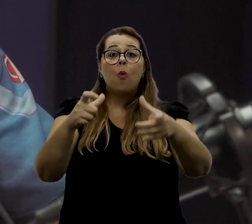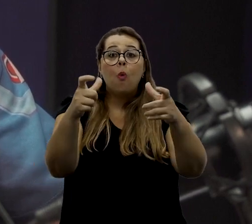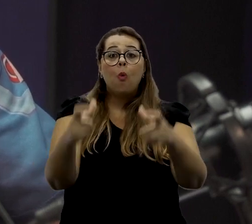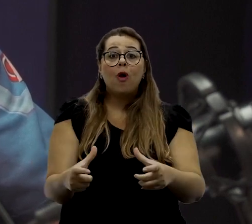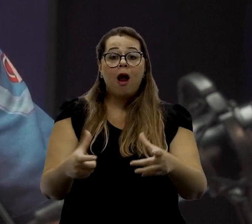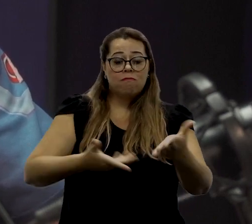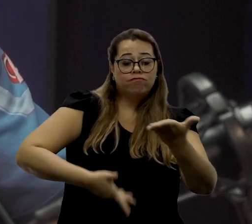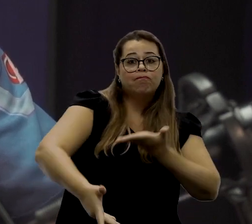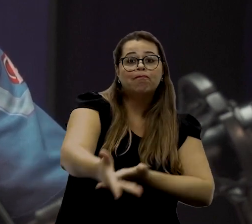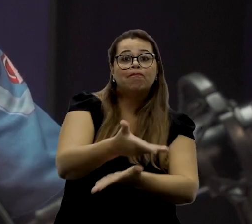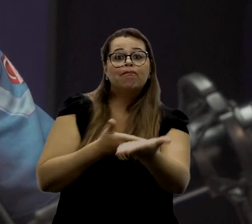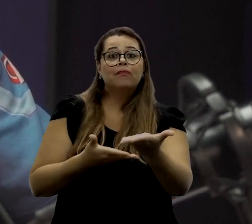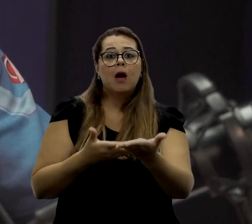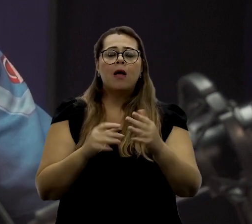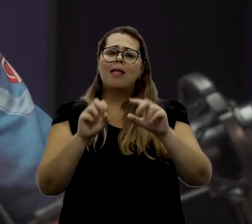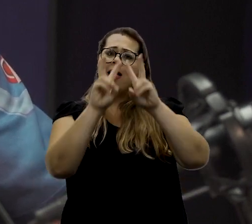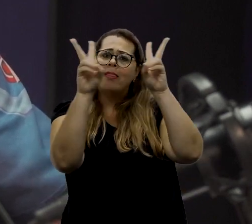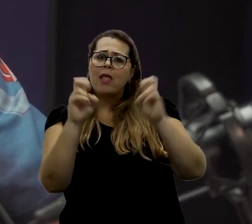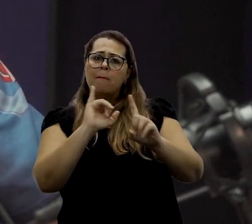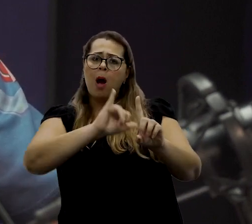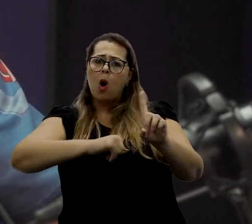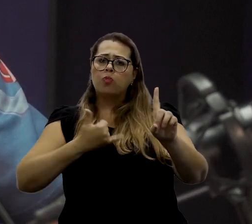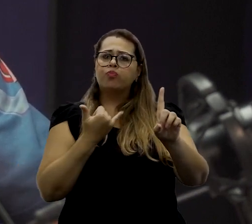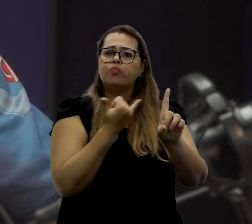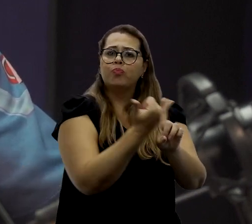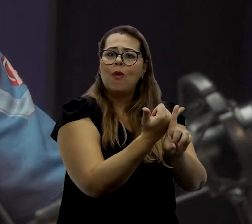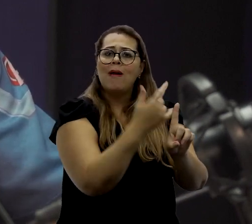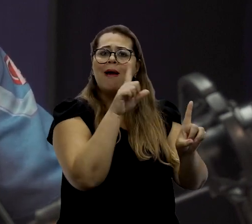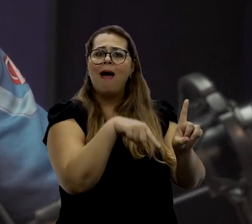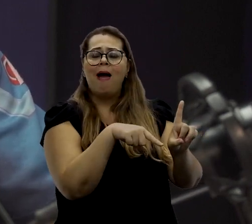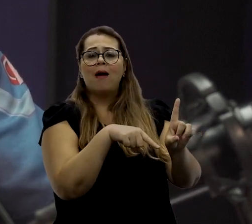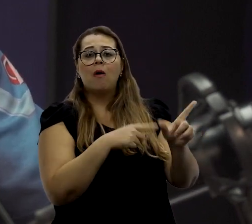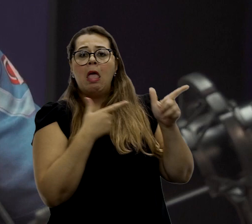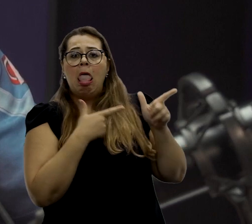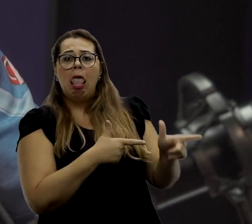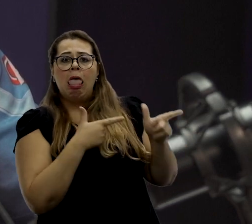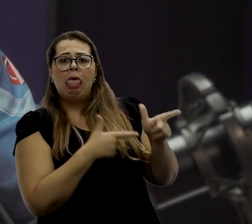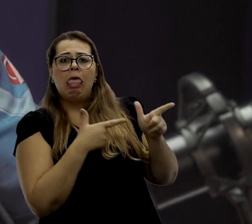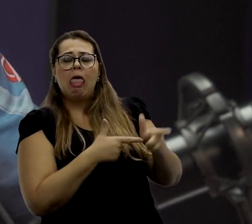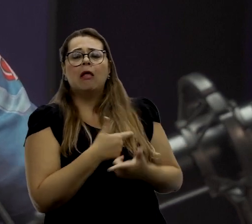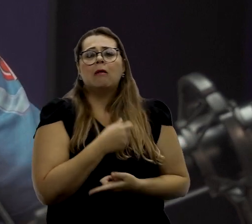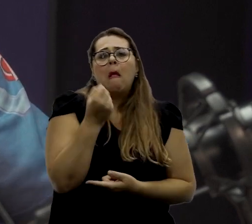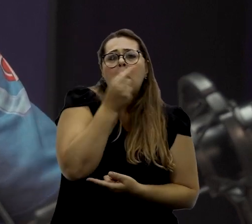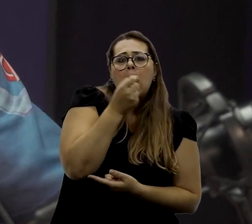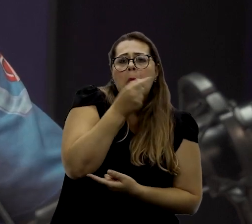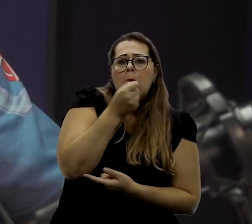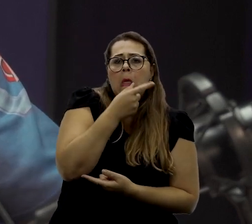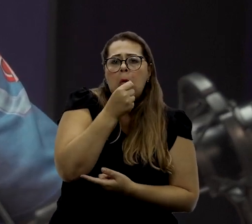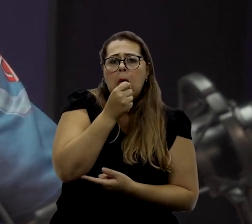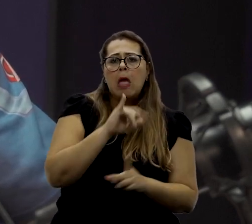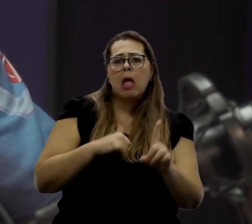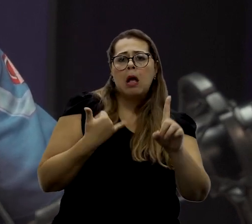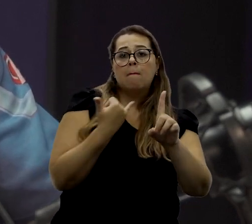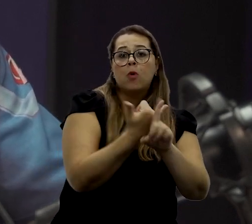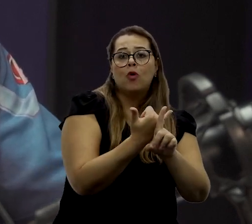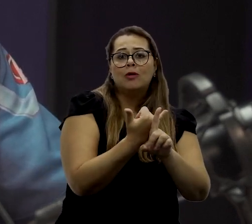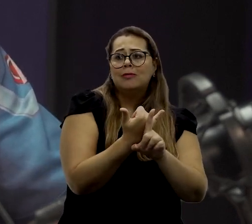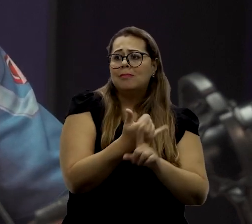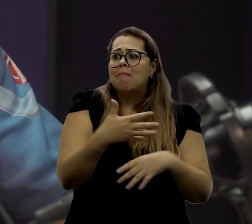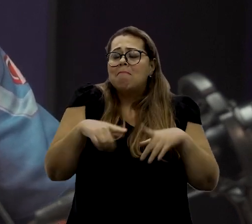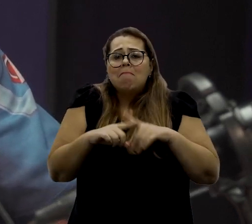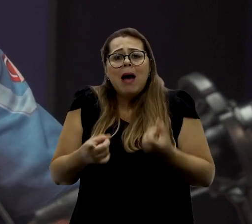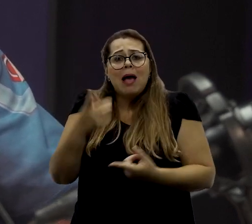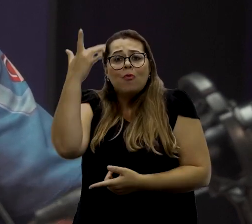outro. E quando você fala de bullying, é isso. O cara tá rindo, tá brincando lá. Você não sabe a dor dele. você não sabe o que ele